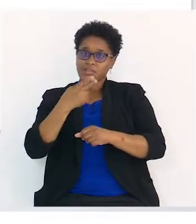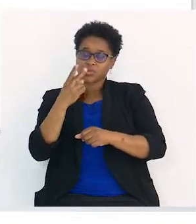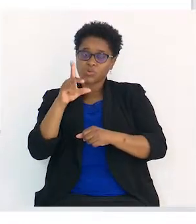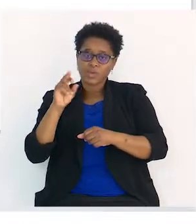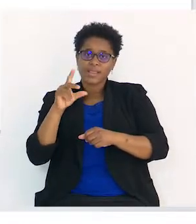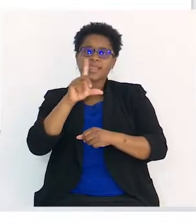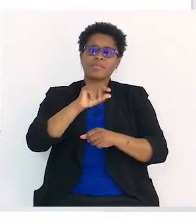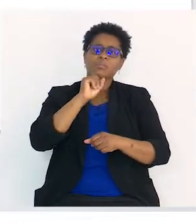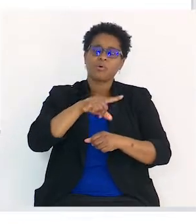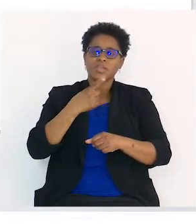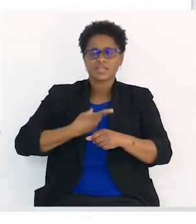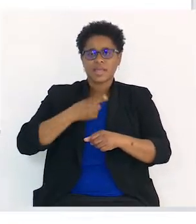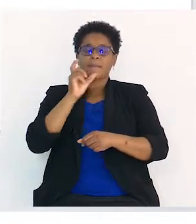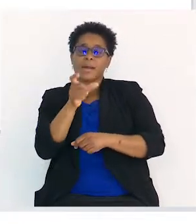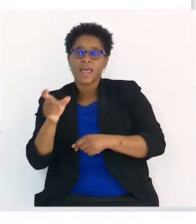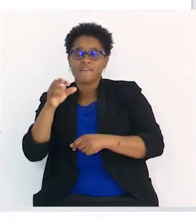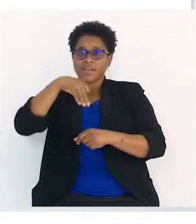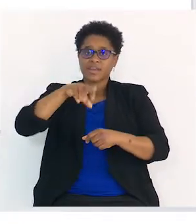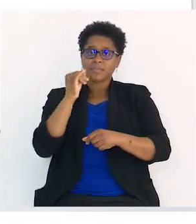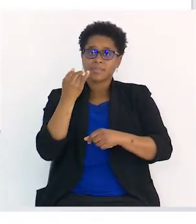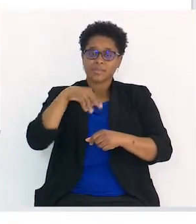primitiva e depois uma palavra complexa.